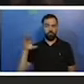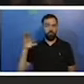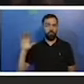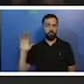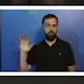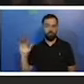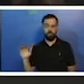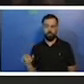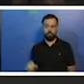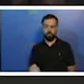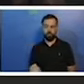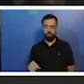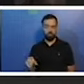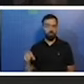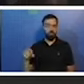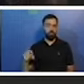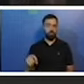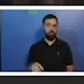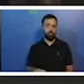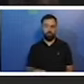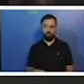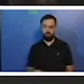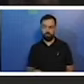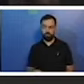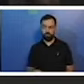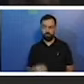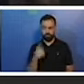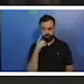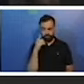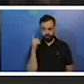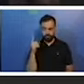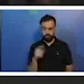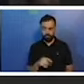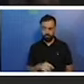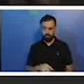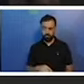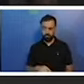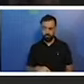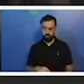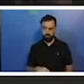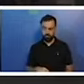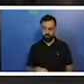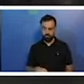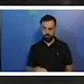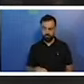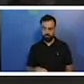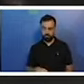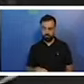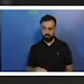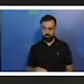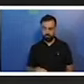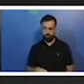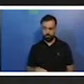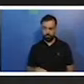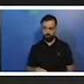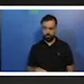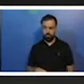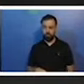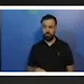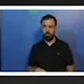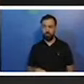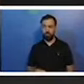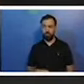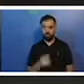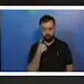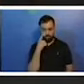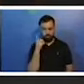é interessante que você já deixa o dedinho aqui cima né E aí já vou aí